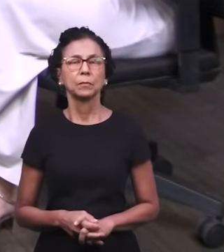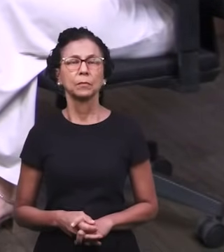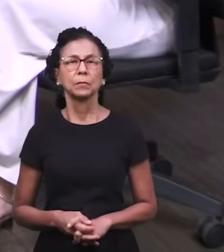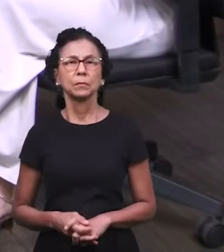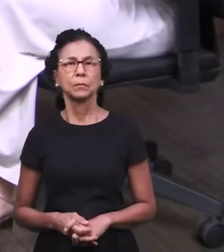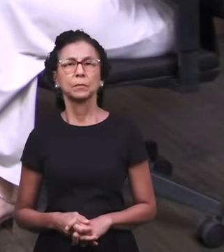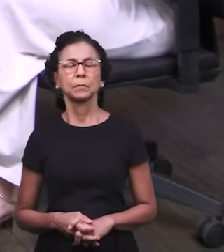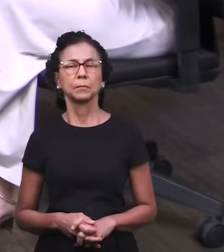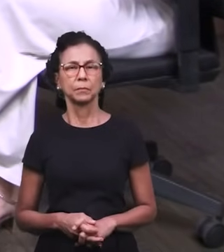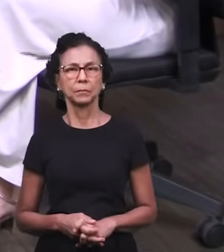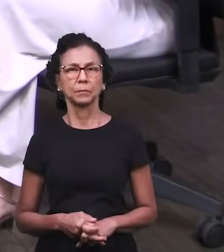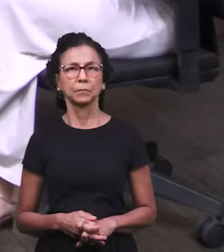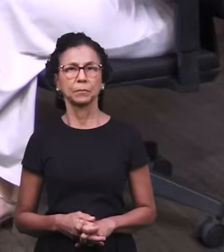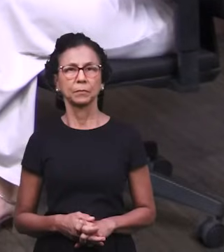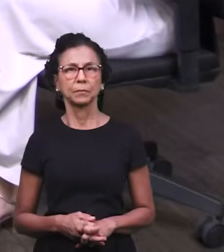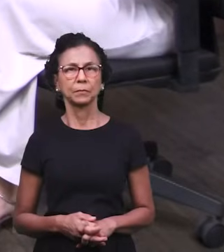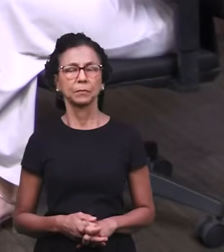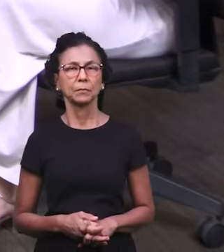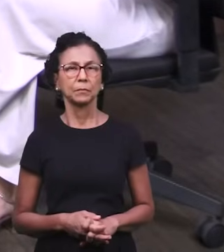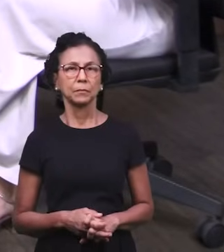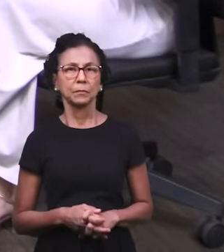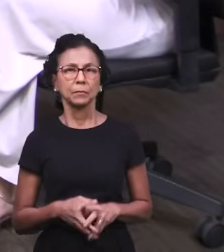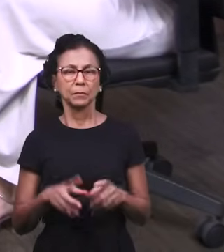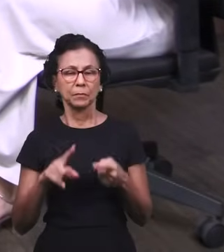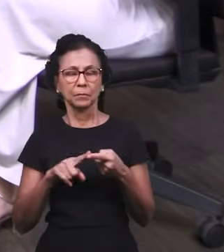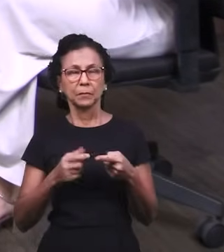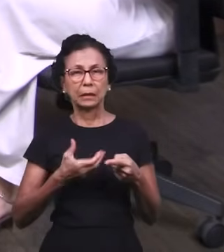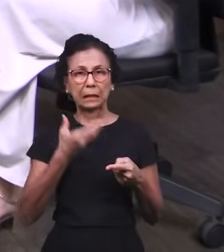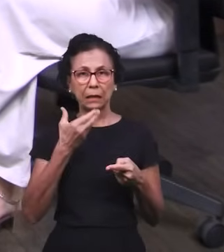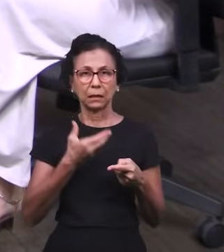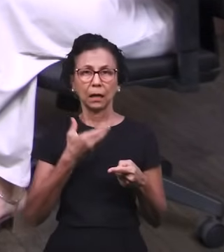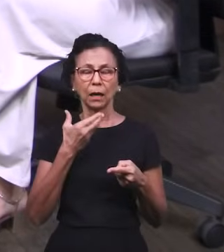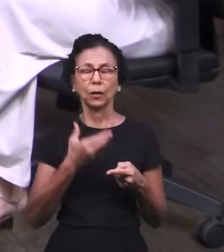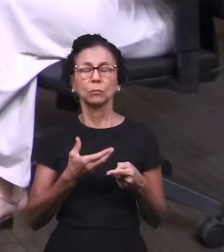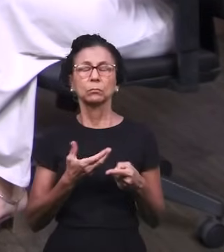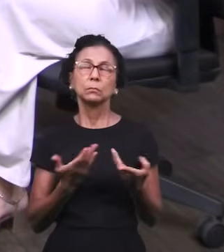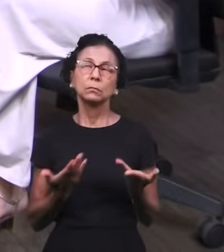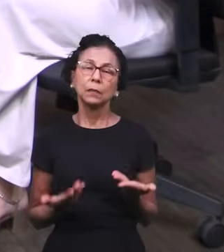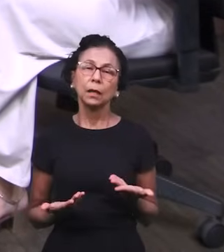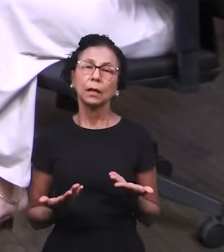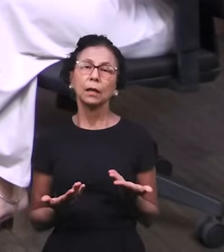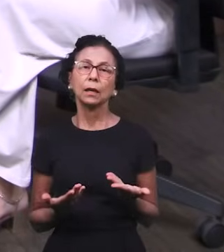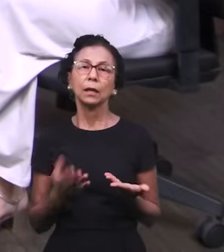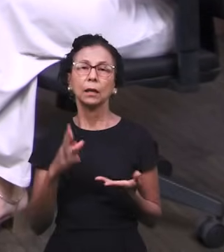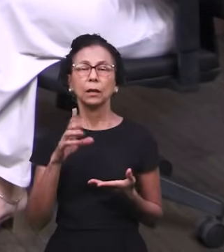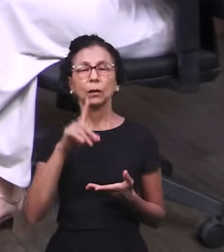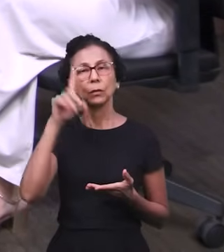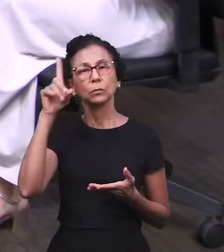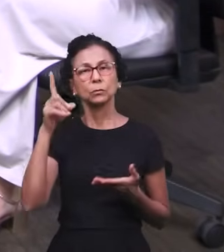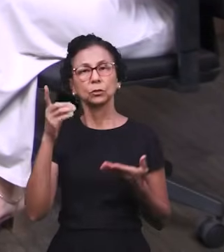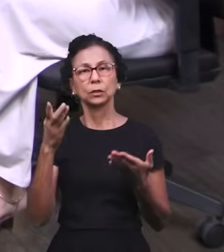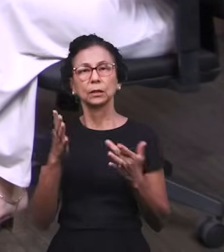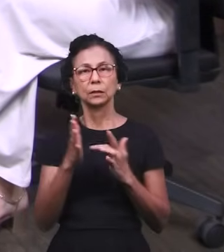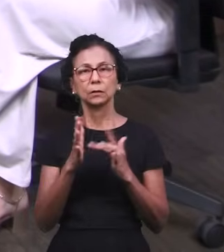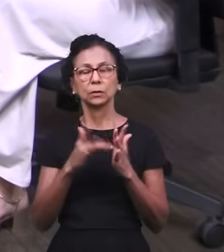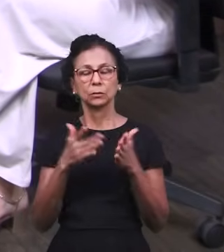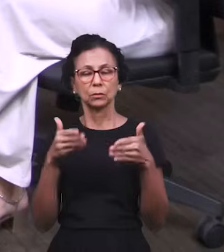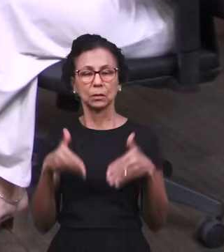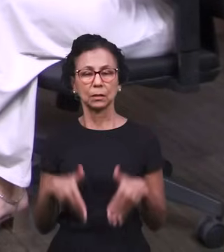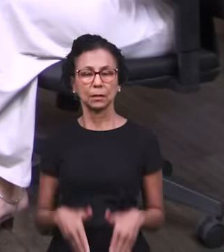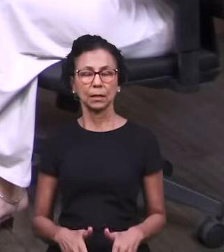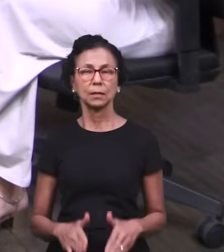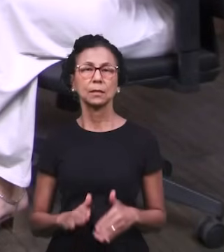deu num momento que Israel não esperava, ou não estava preparado, ou